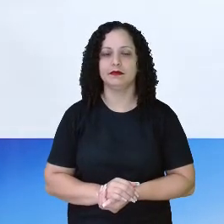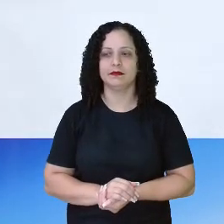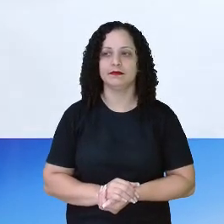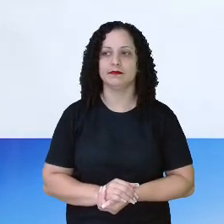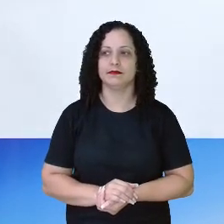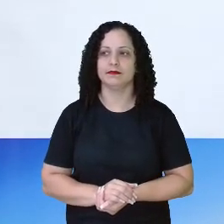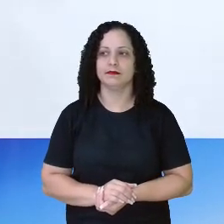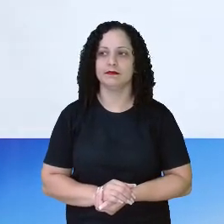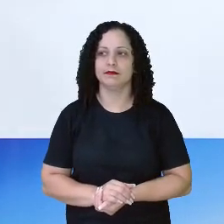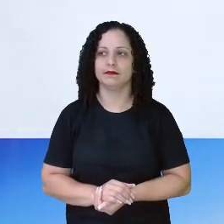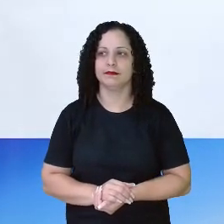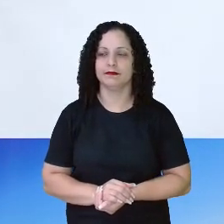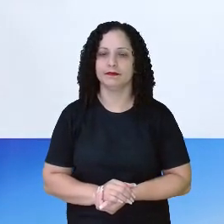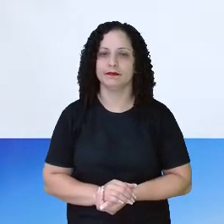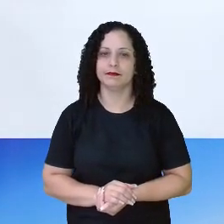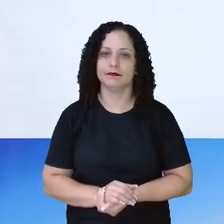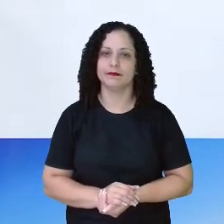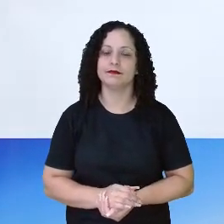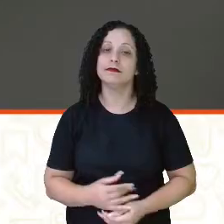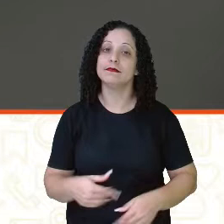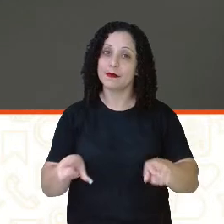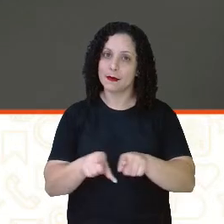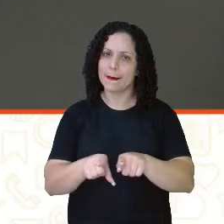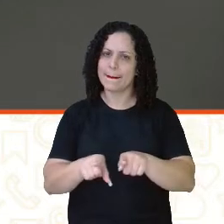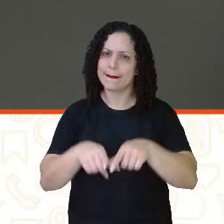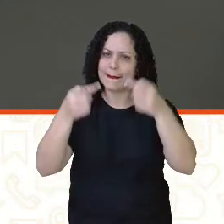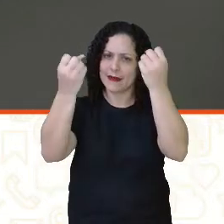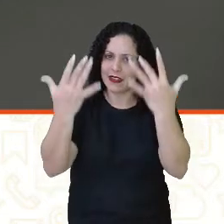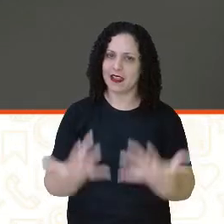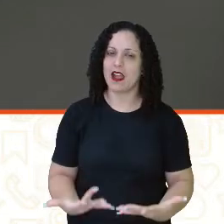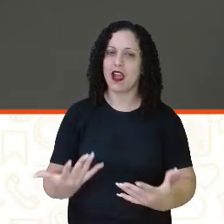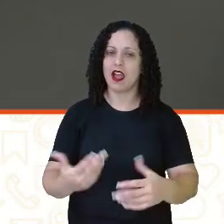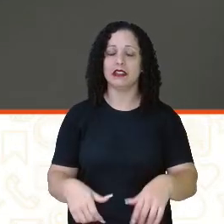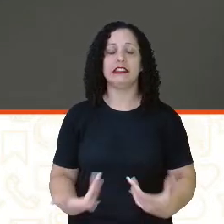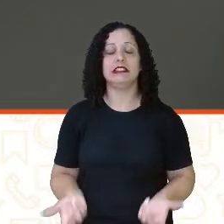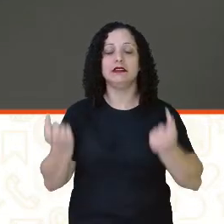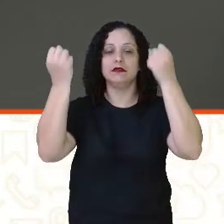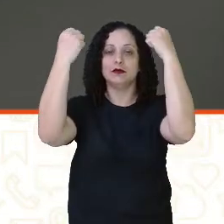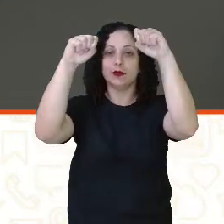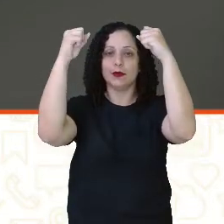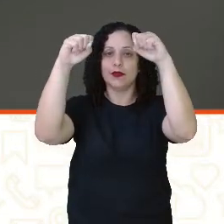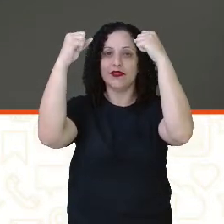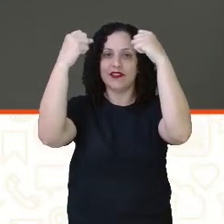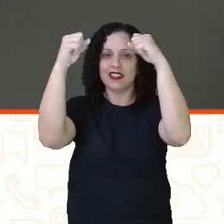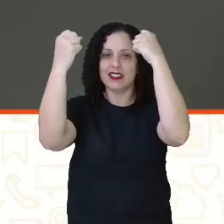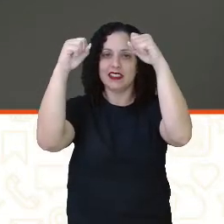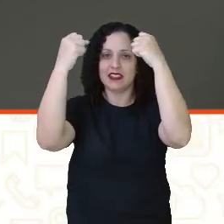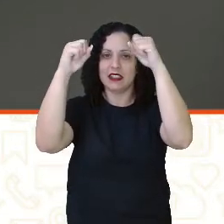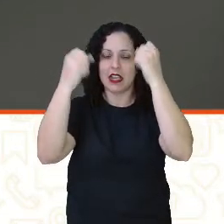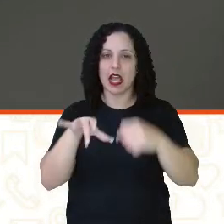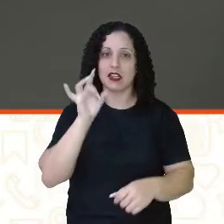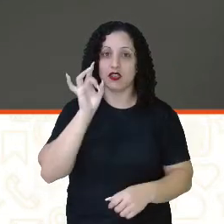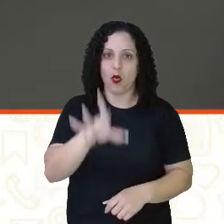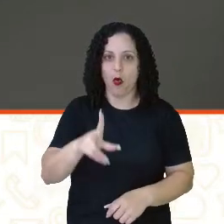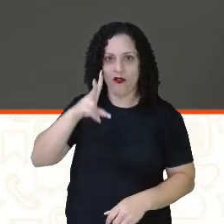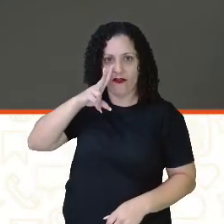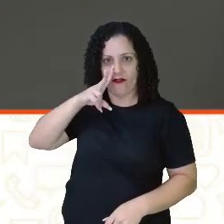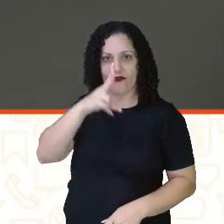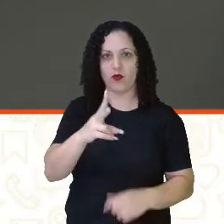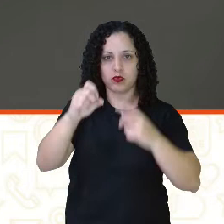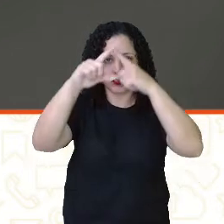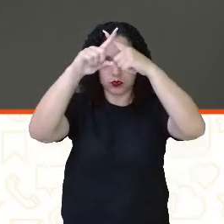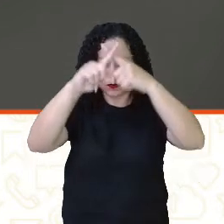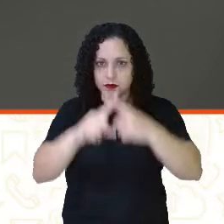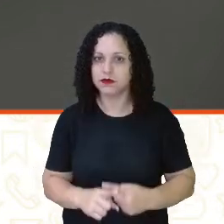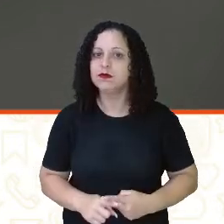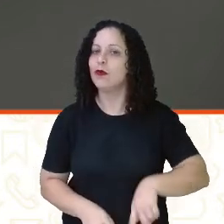Bom, falamos que a educação física ela não é de rendimento, ela não é de